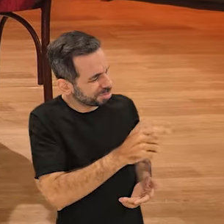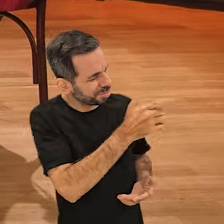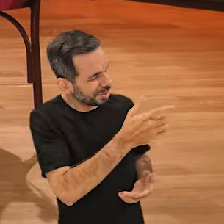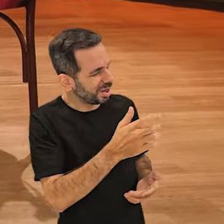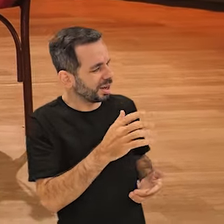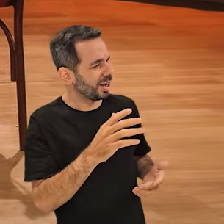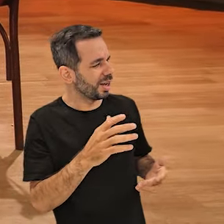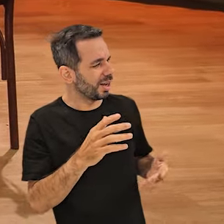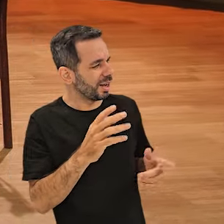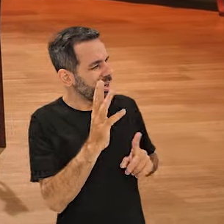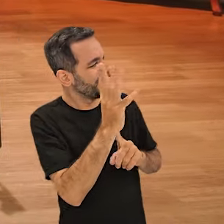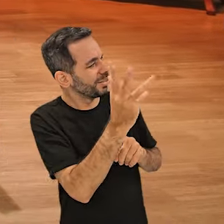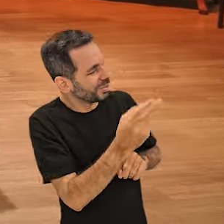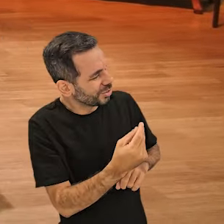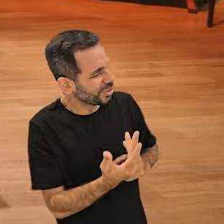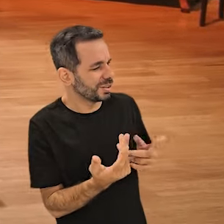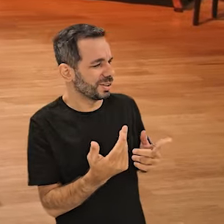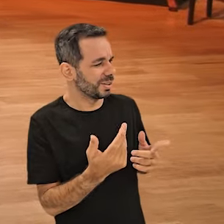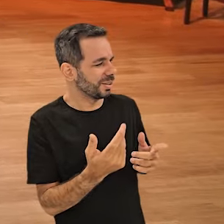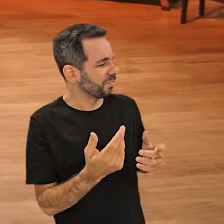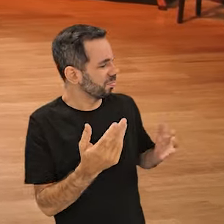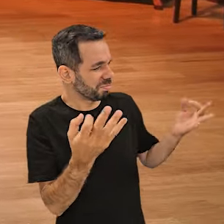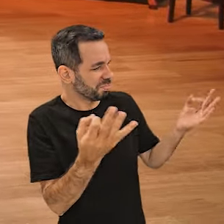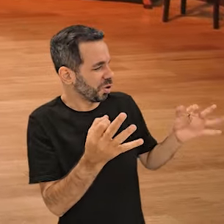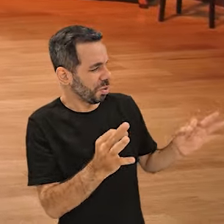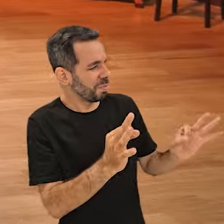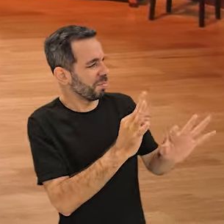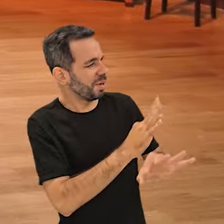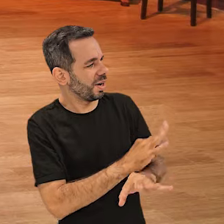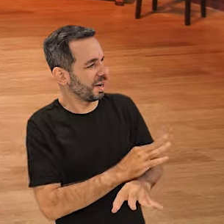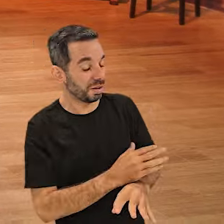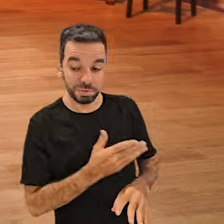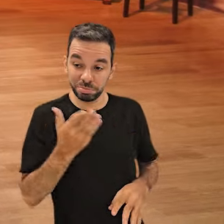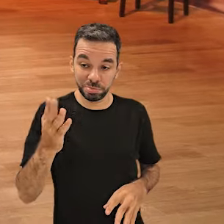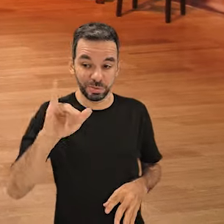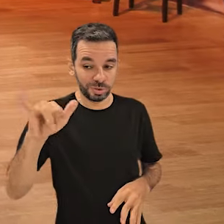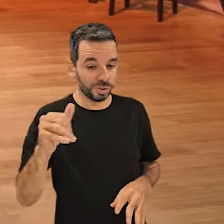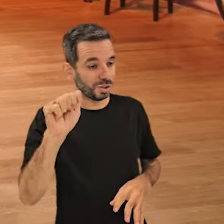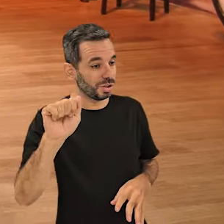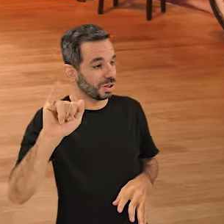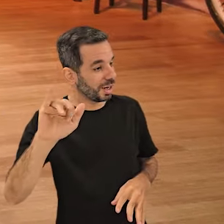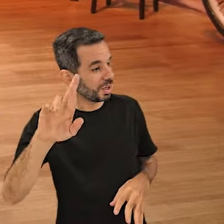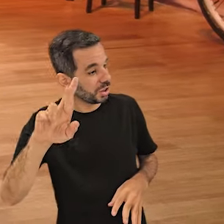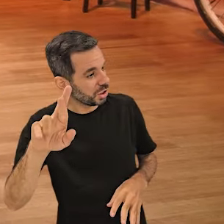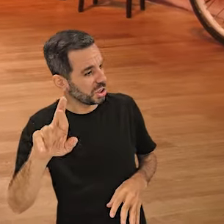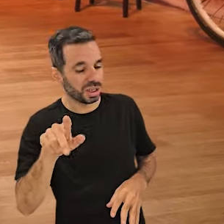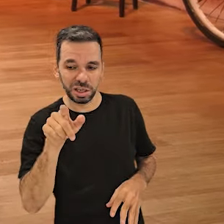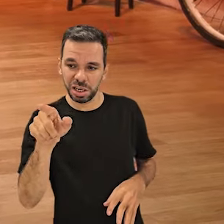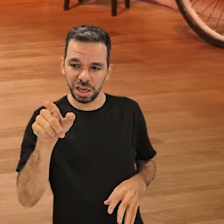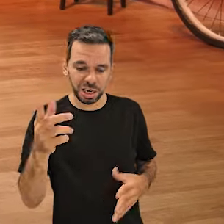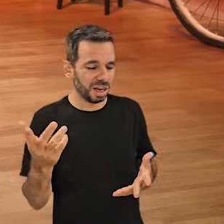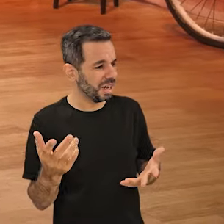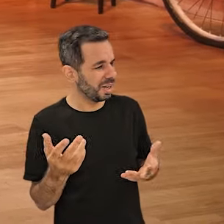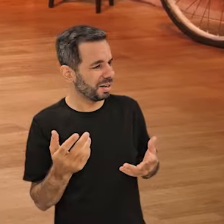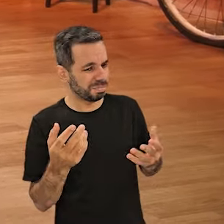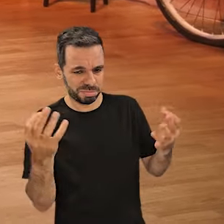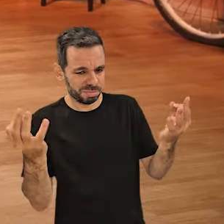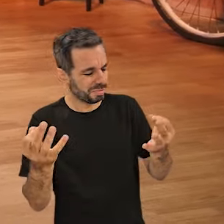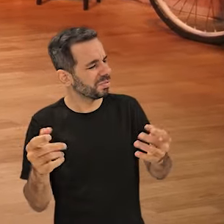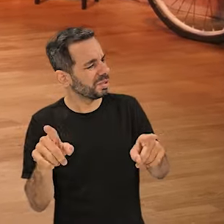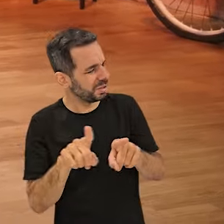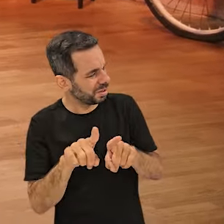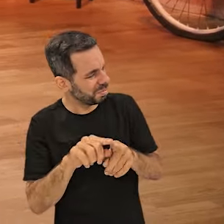artista completa. A gente tenta. Né? Jair, um homem que eu admiro, respeito, quero perto, a TV Assembleia, a Palavra Literária,